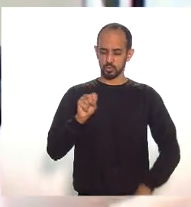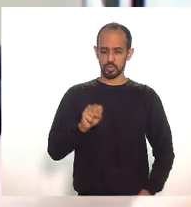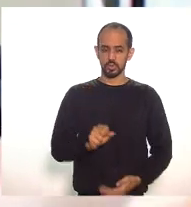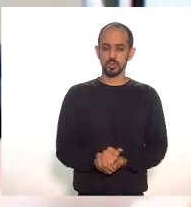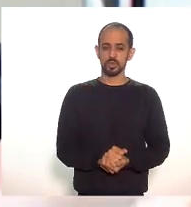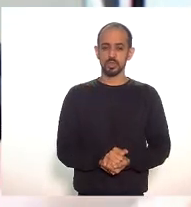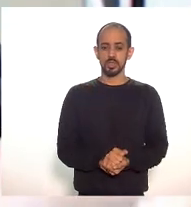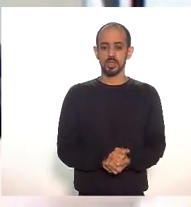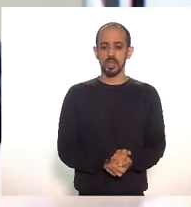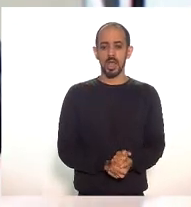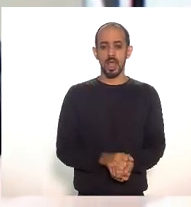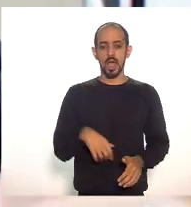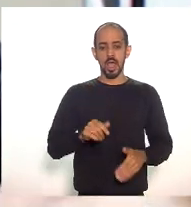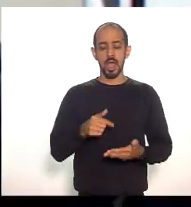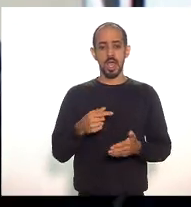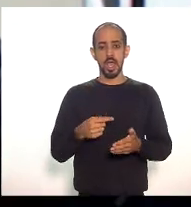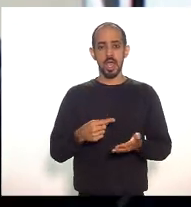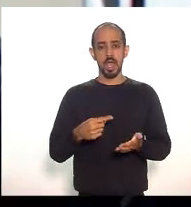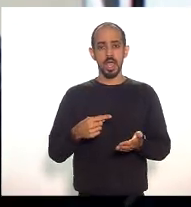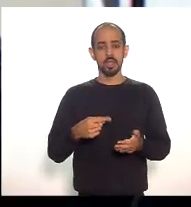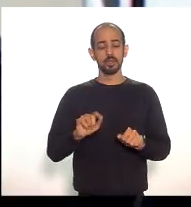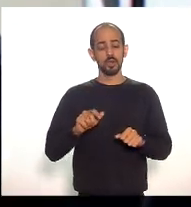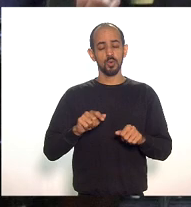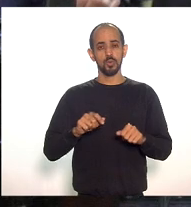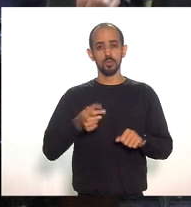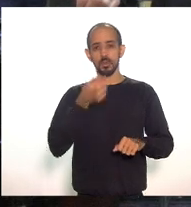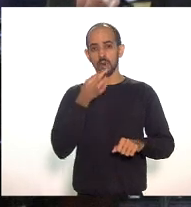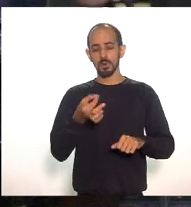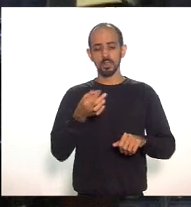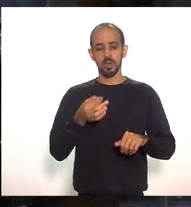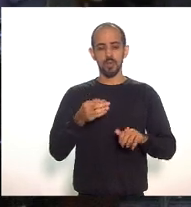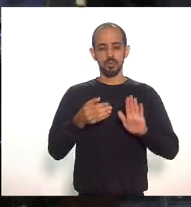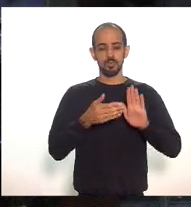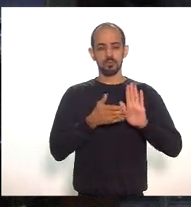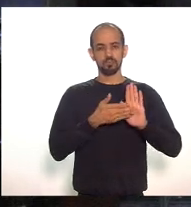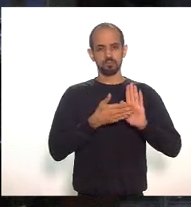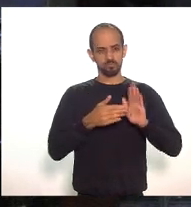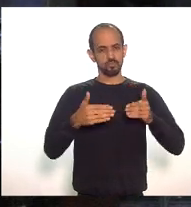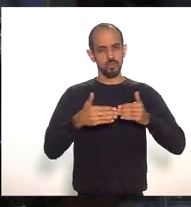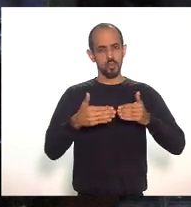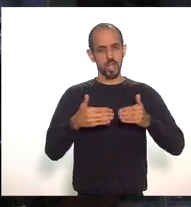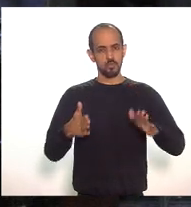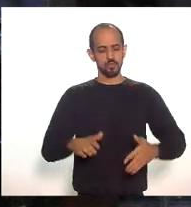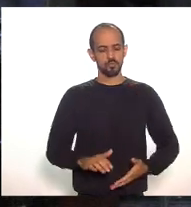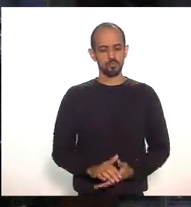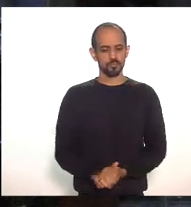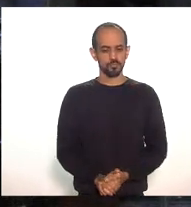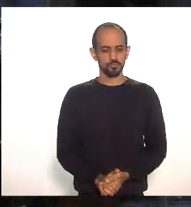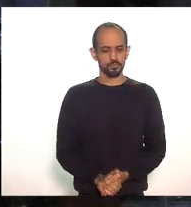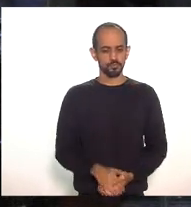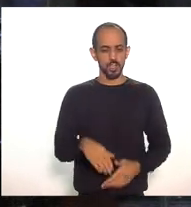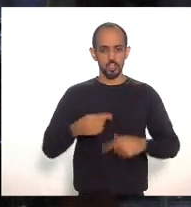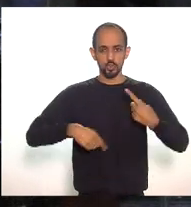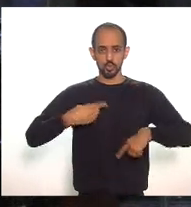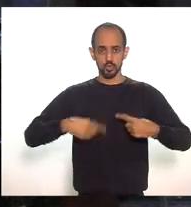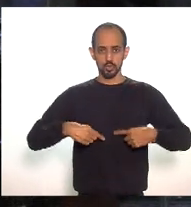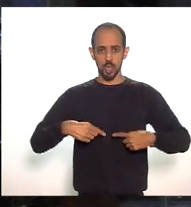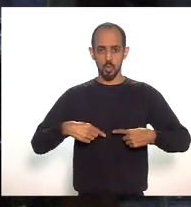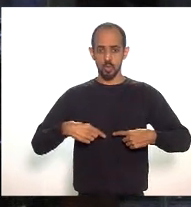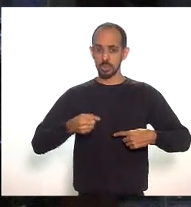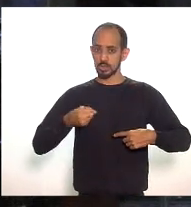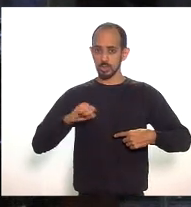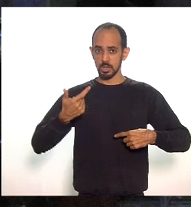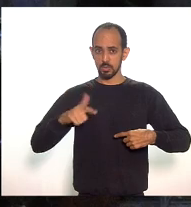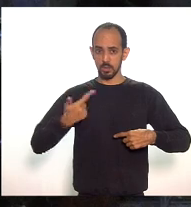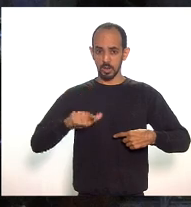é um projeto o parecer é favorável com a emenda pareceres emitidos em excursão não havendo Quem Queira discutir